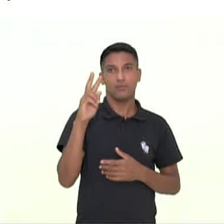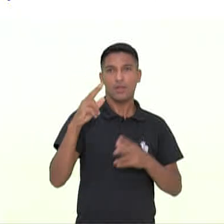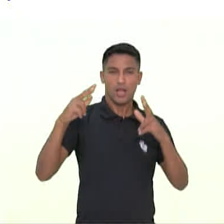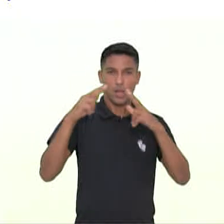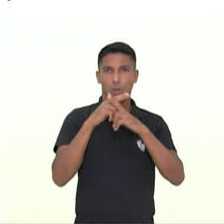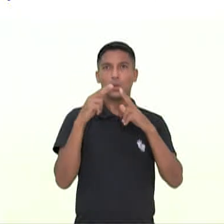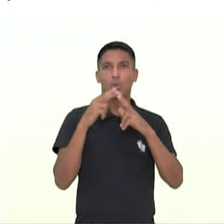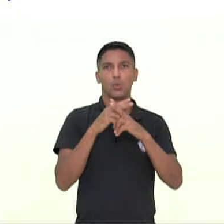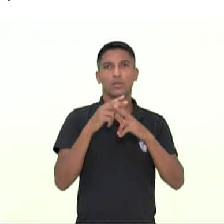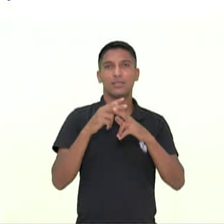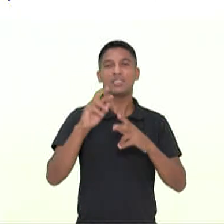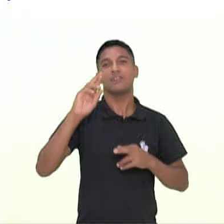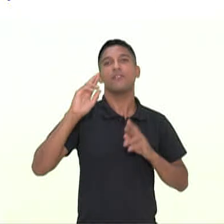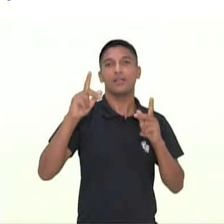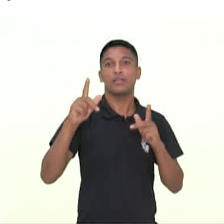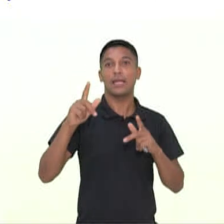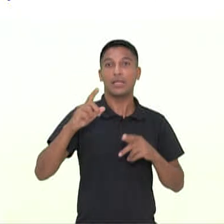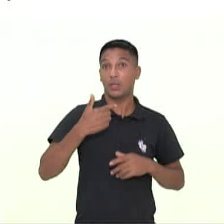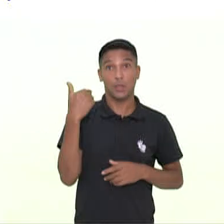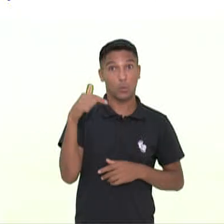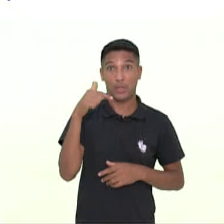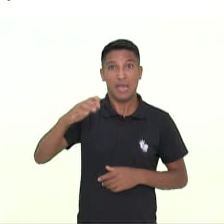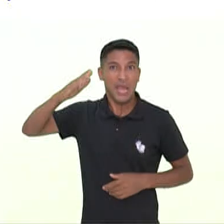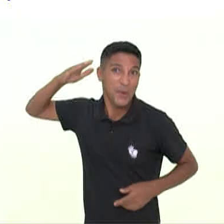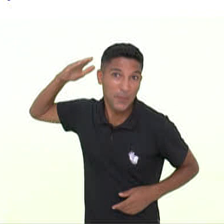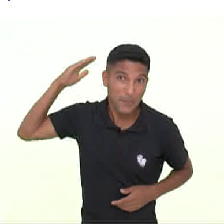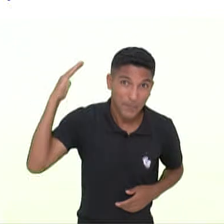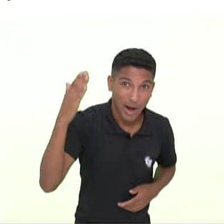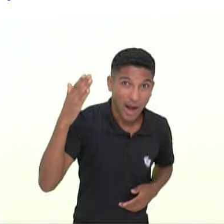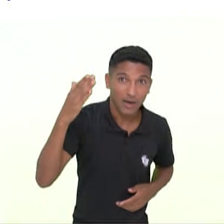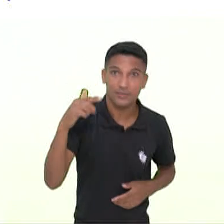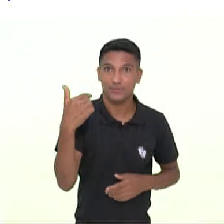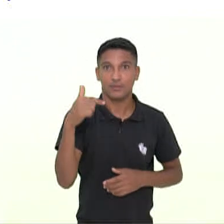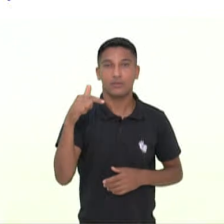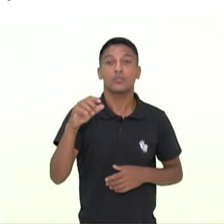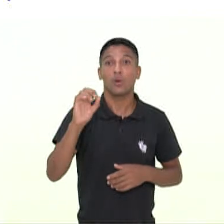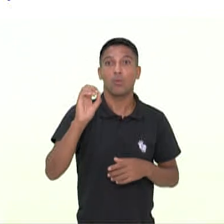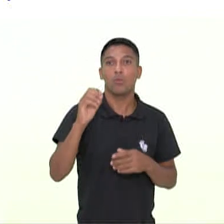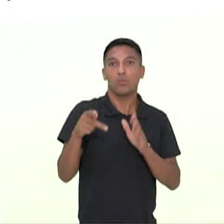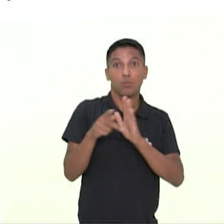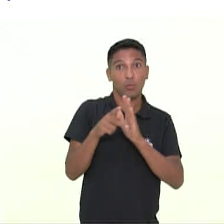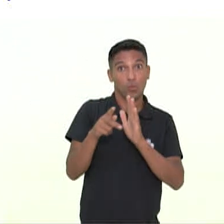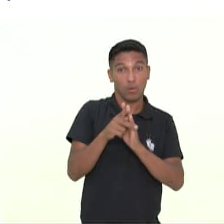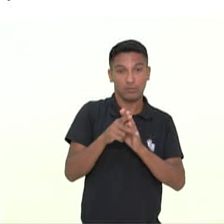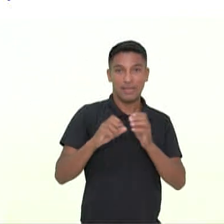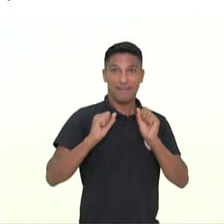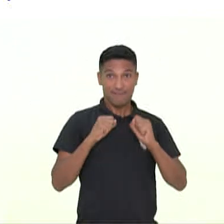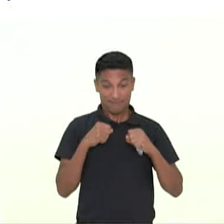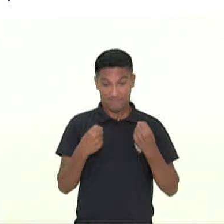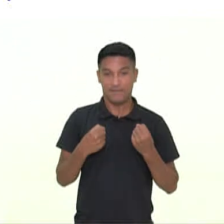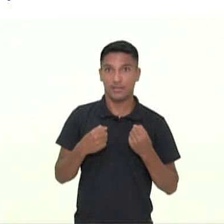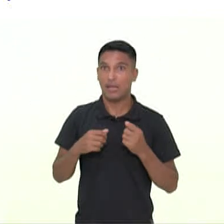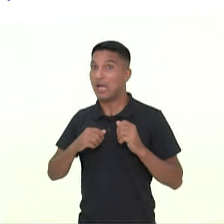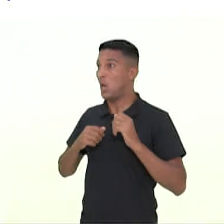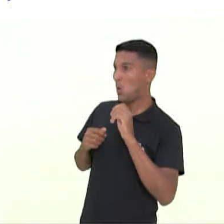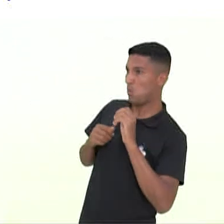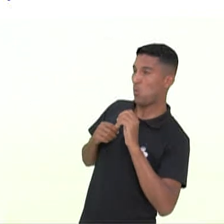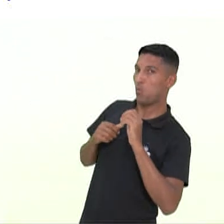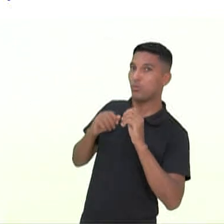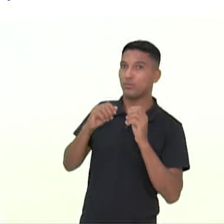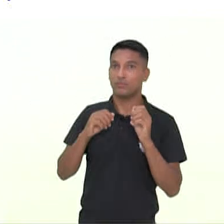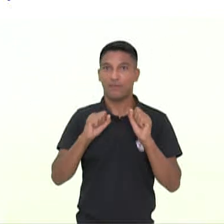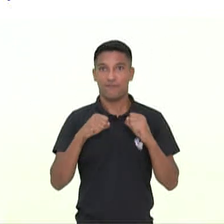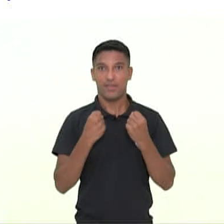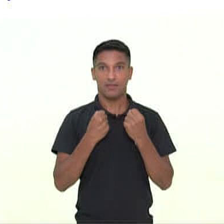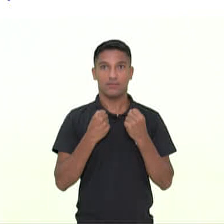diferente que não tem ataque é só uma luta de defesa ou ai que dor vai te dou